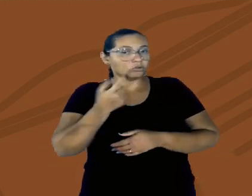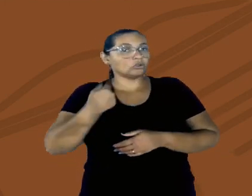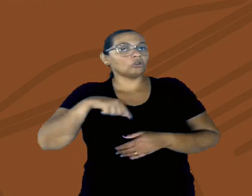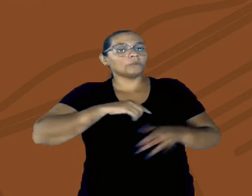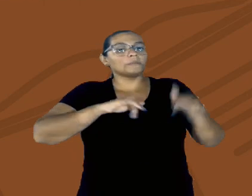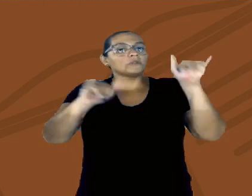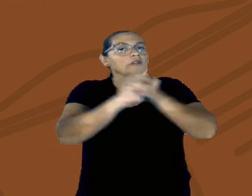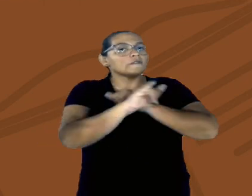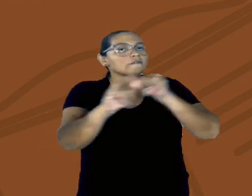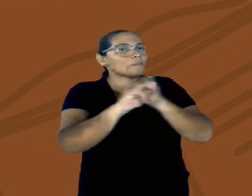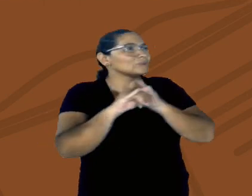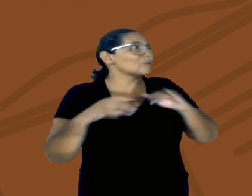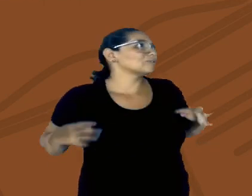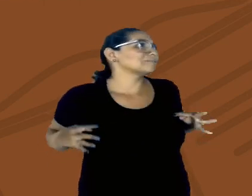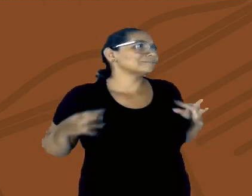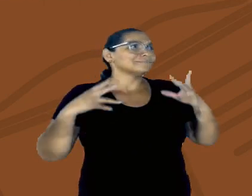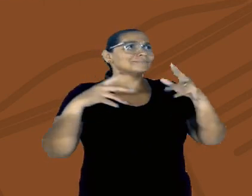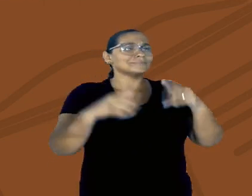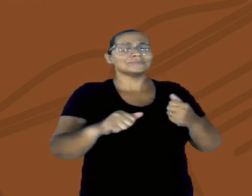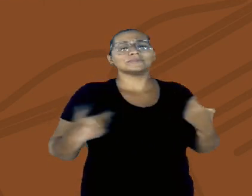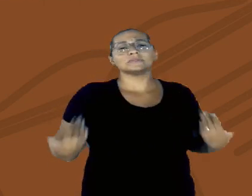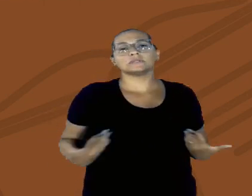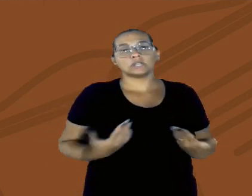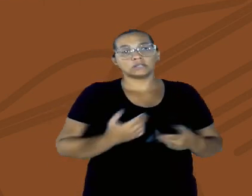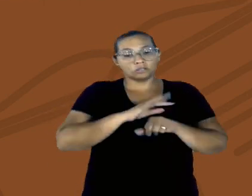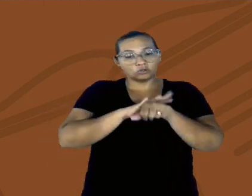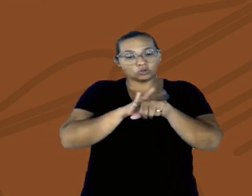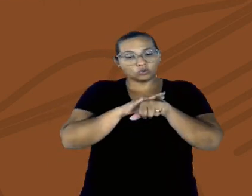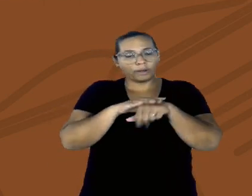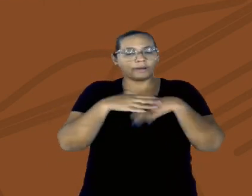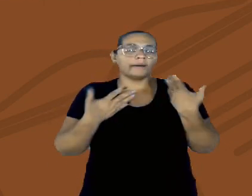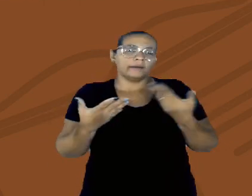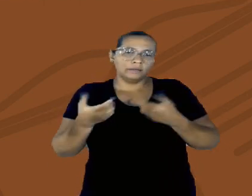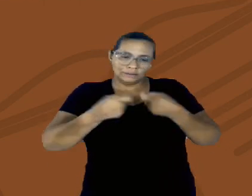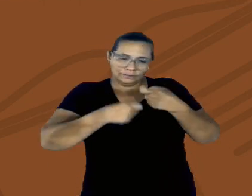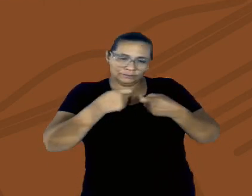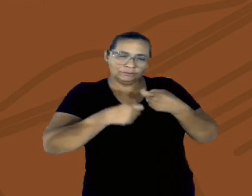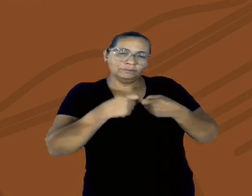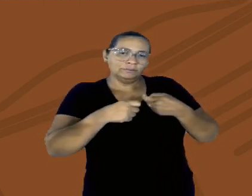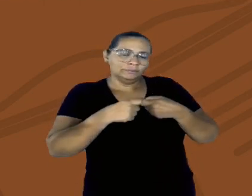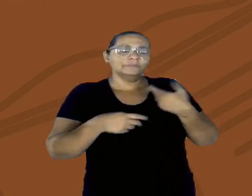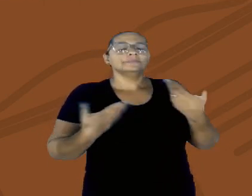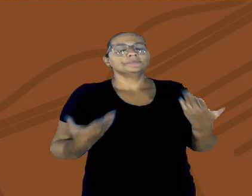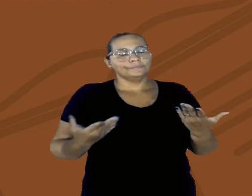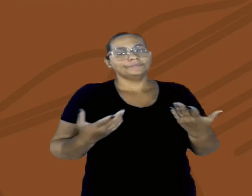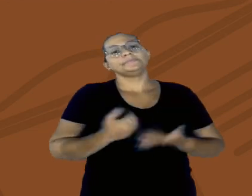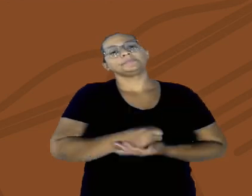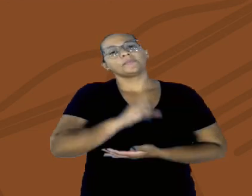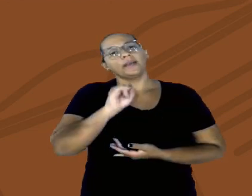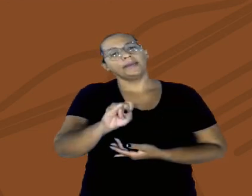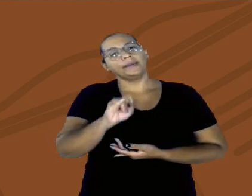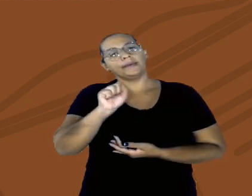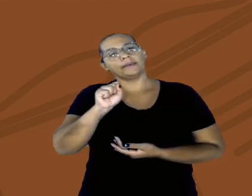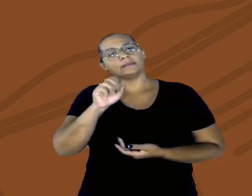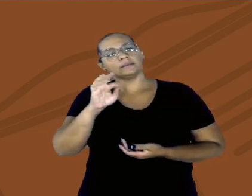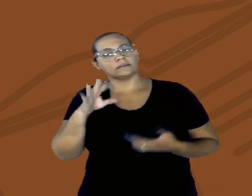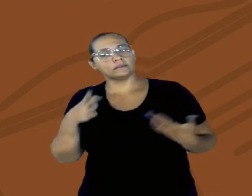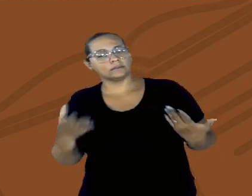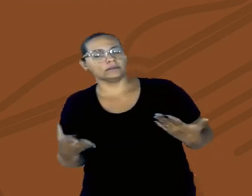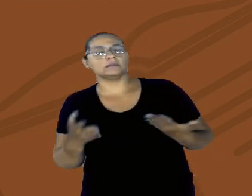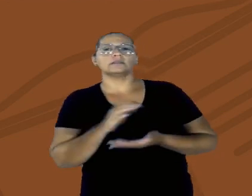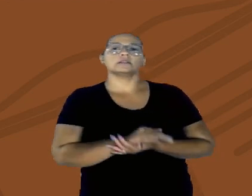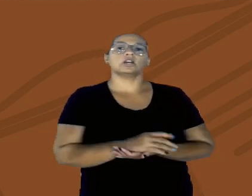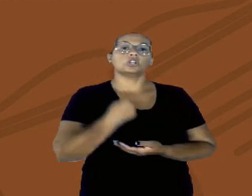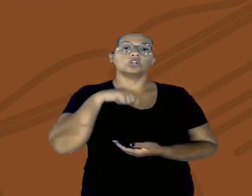informações gerais sobre as ISTs, antigamente chamada de DST. Hoje falamos precisamente